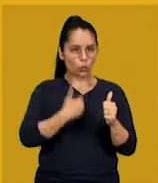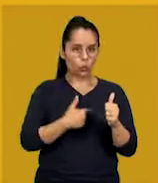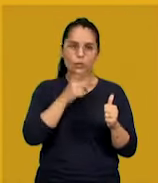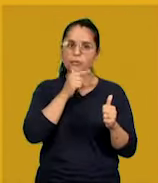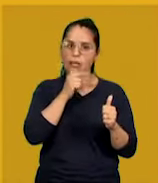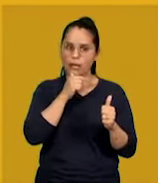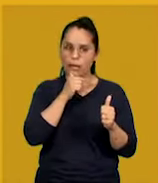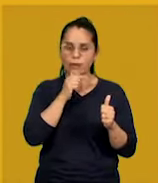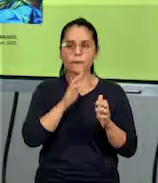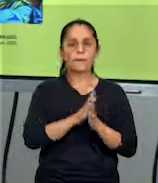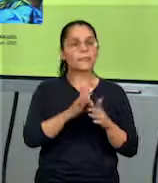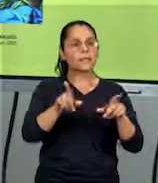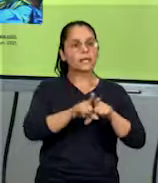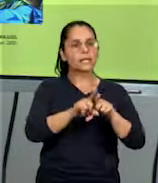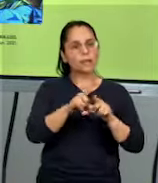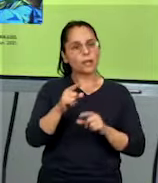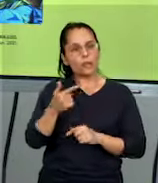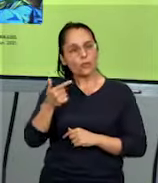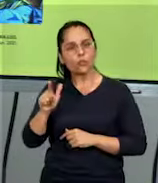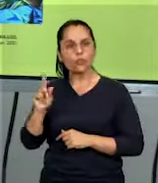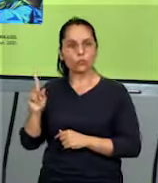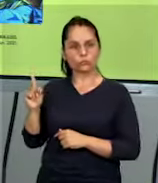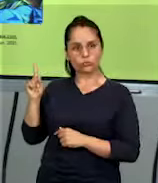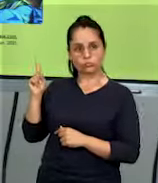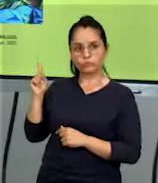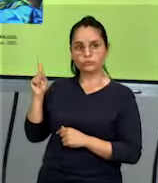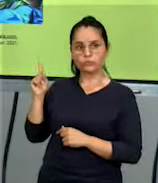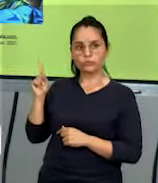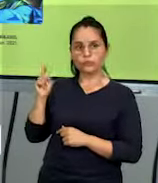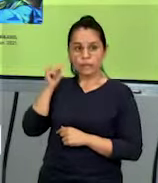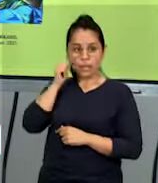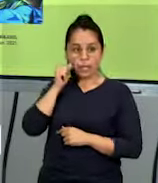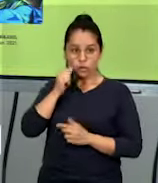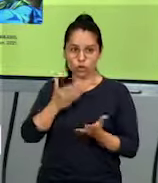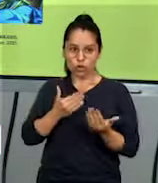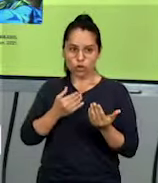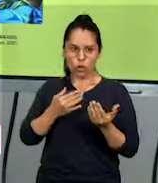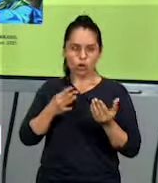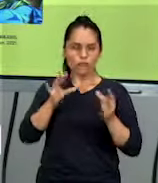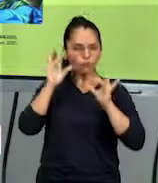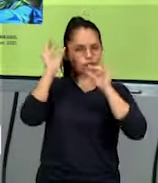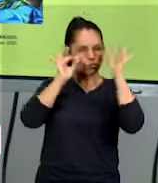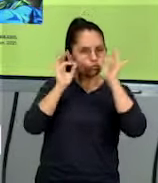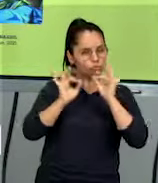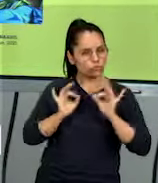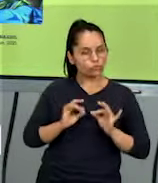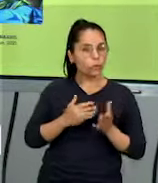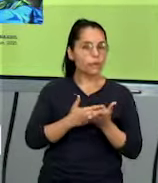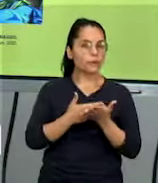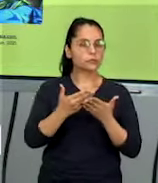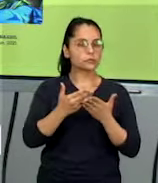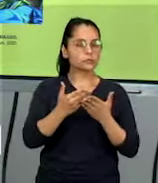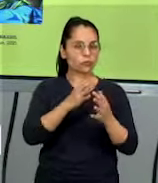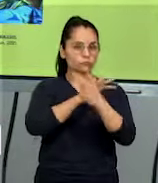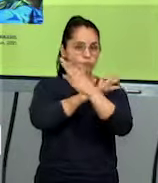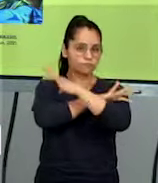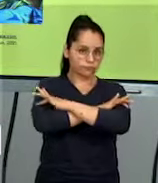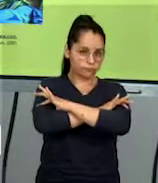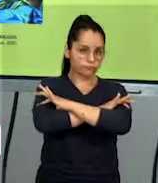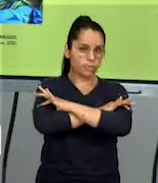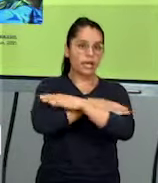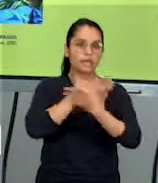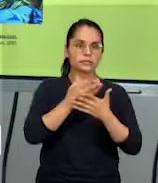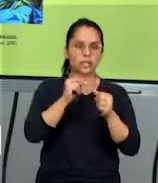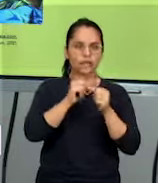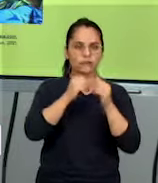inteira. E temos aqui também uma jovem toda enfeitada para a iniciação no candomblé. Então ela